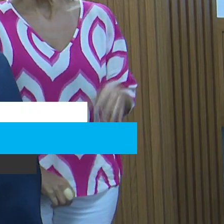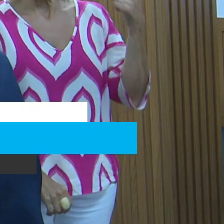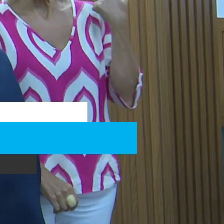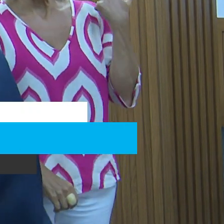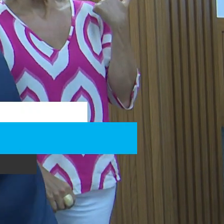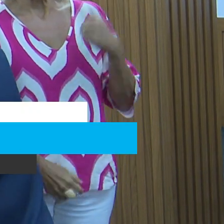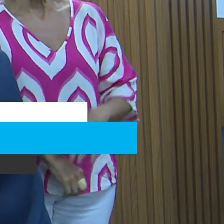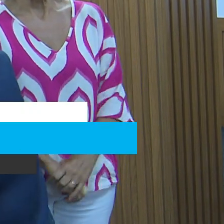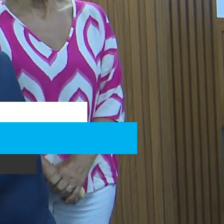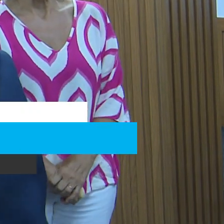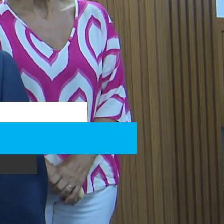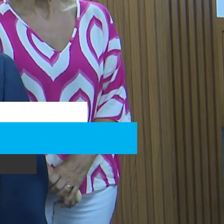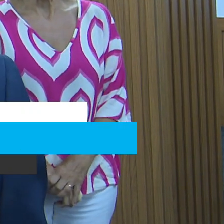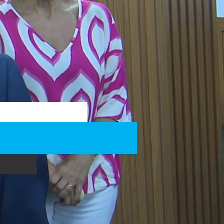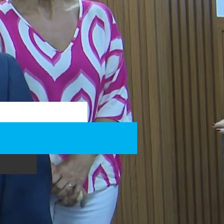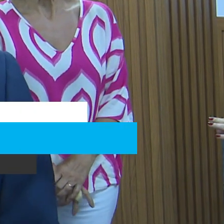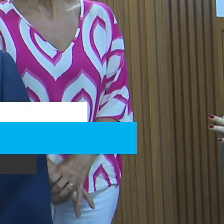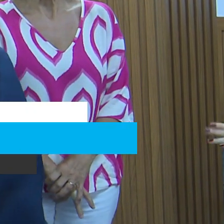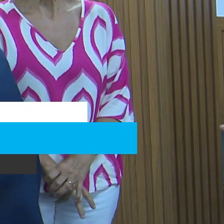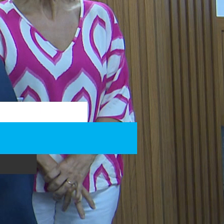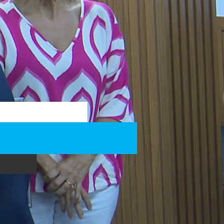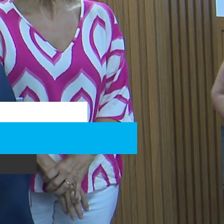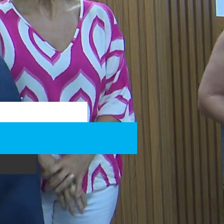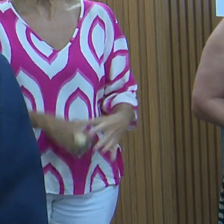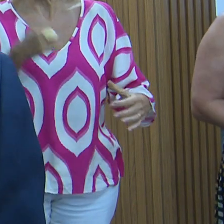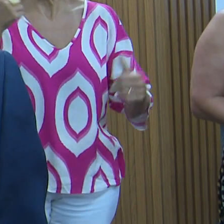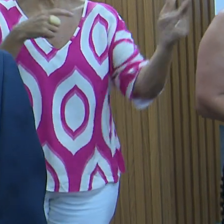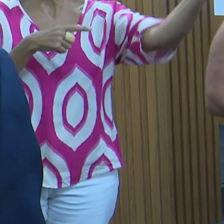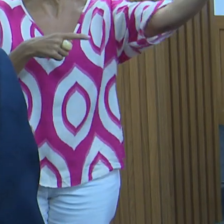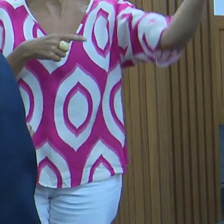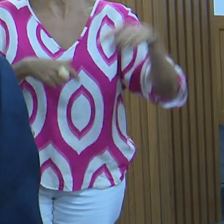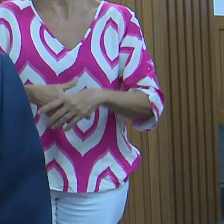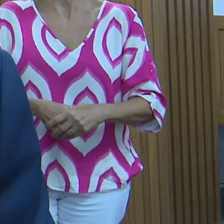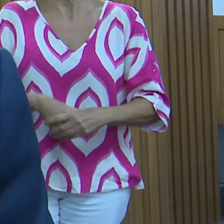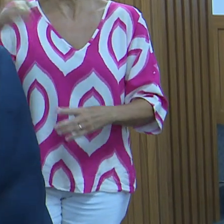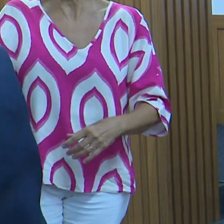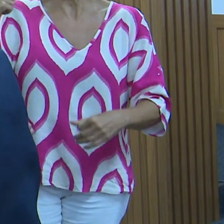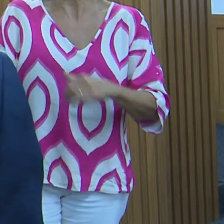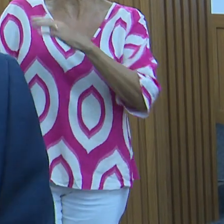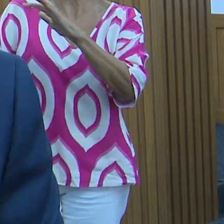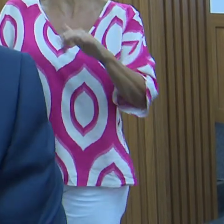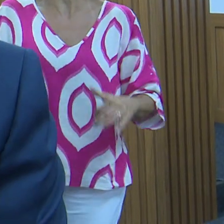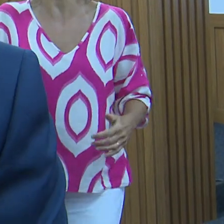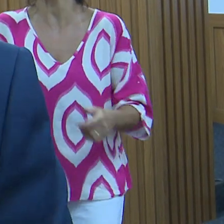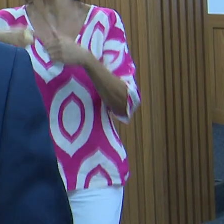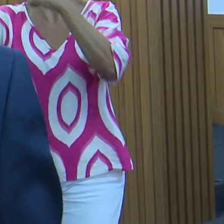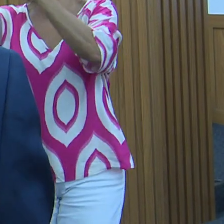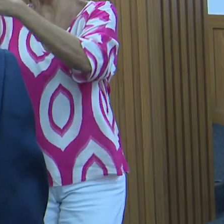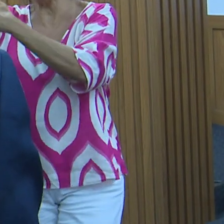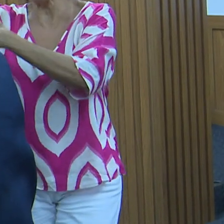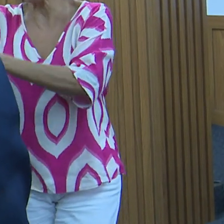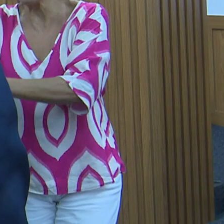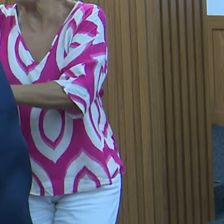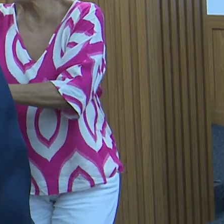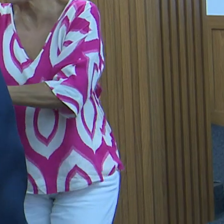em Assis como ficou demonstrada noite de hoje no serviço de Cardiologia principalmente no SUS que atende nas populações mais 600 procedimentos são